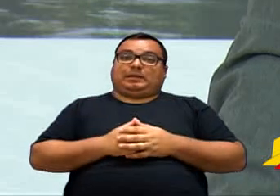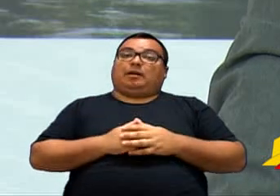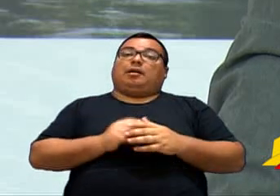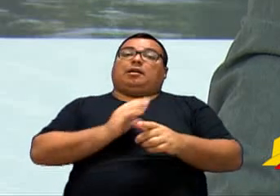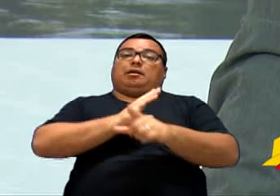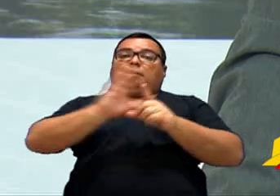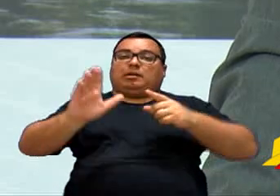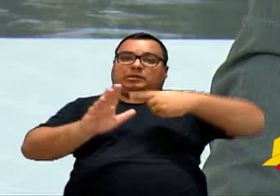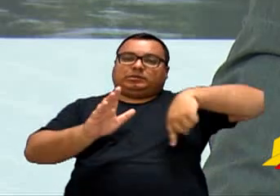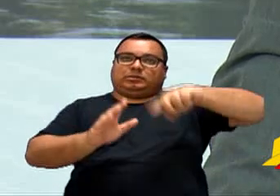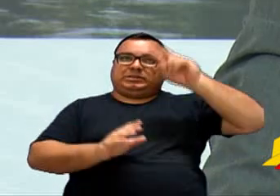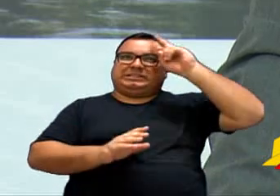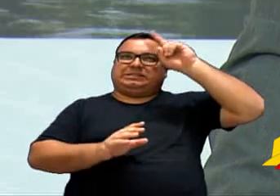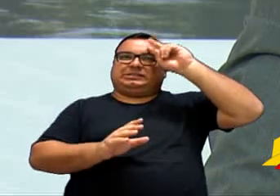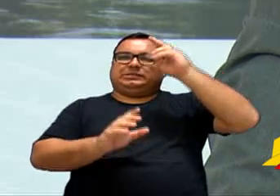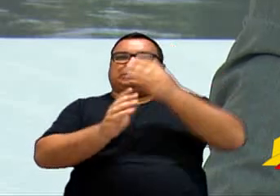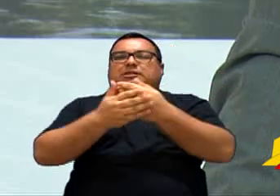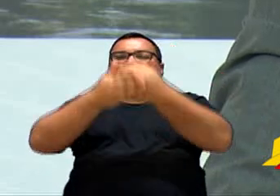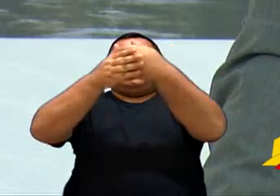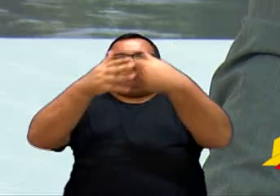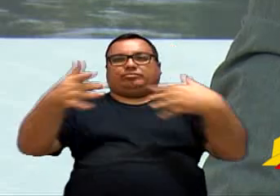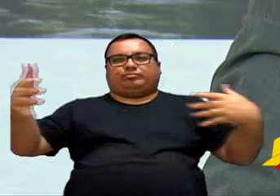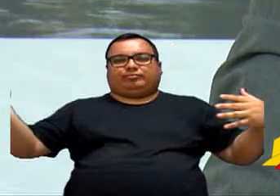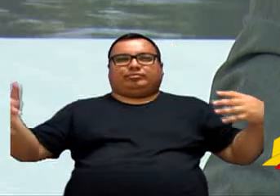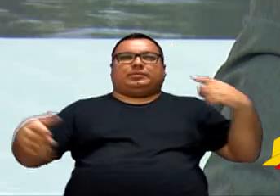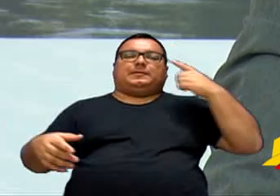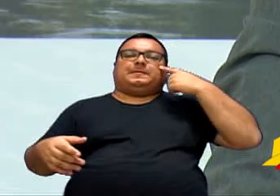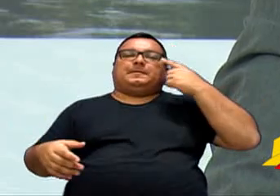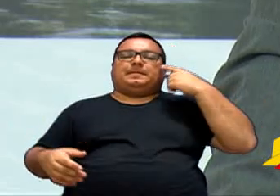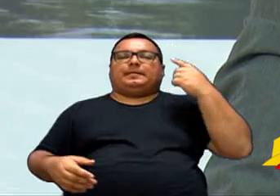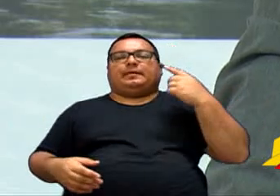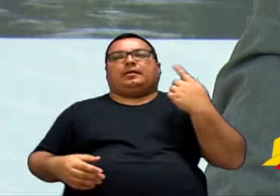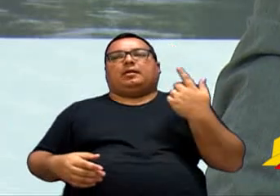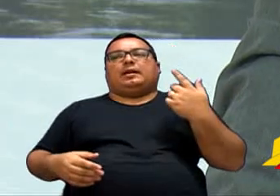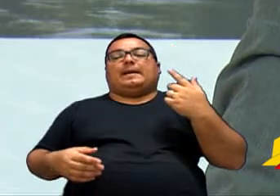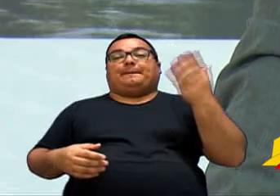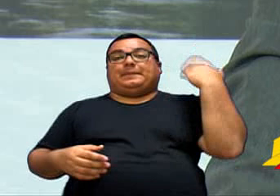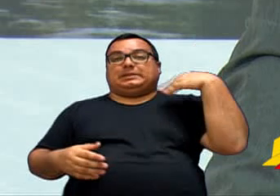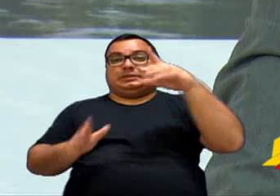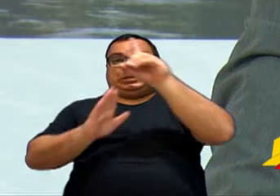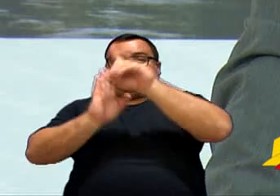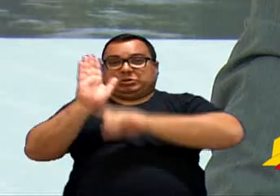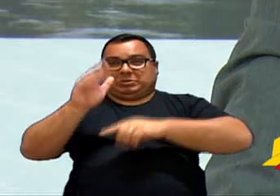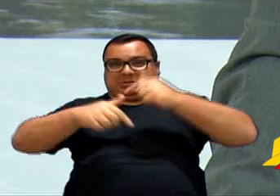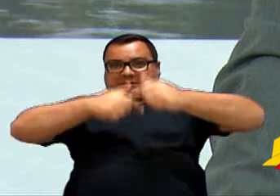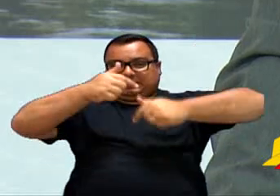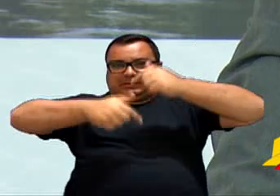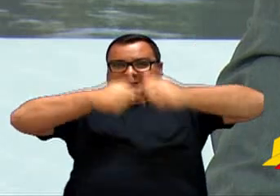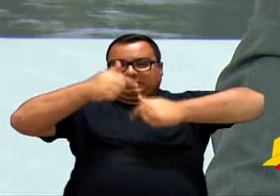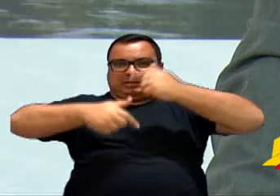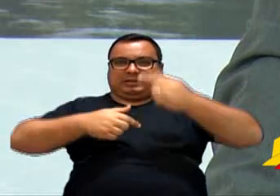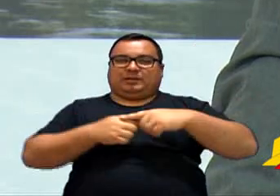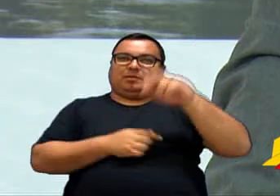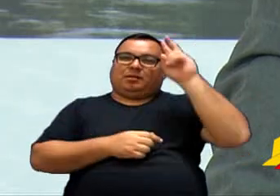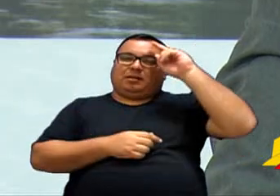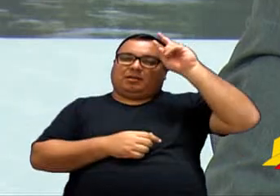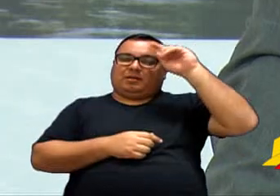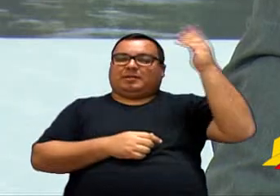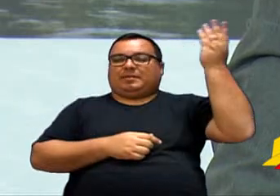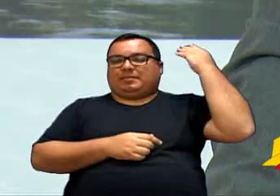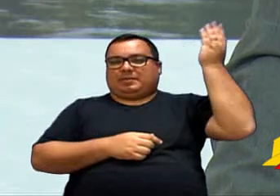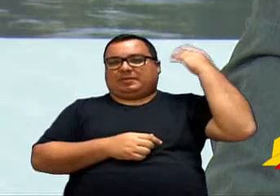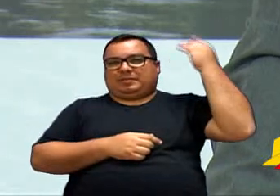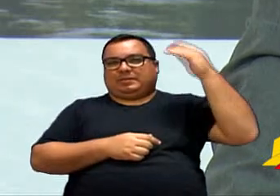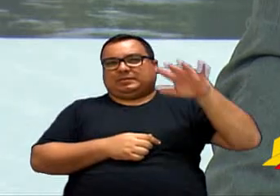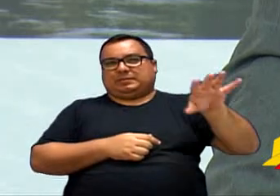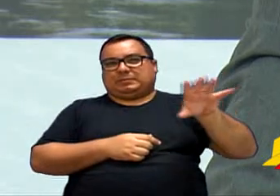Por exemplo, quando Vossa Excelência coloca essa questão de direitos trabalhistas, sabe quando que eu lembro muito, vereadora, que está muito ligado,